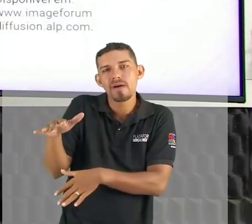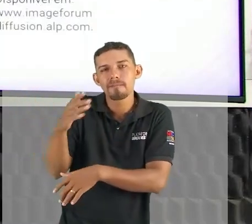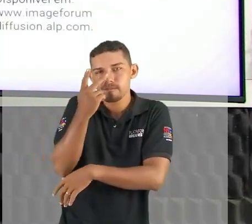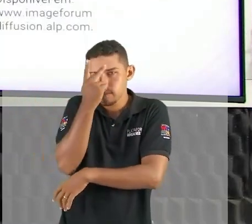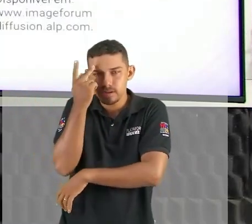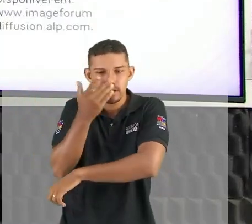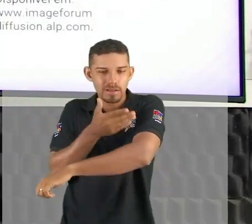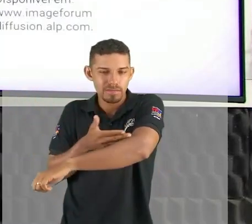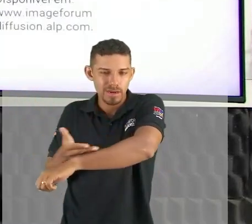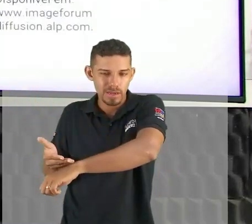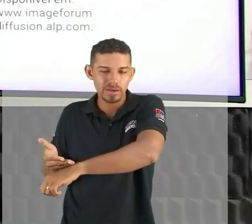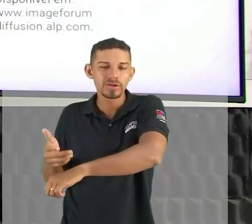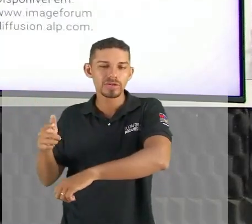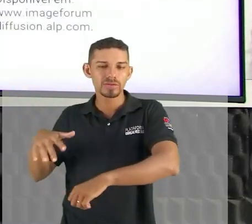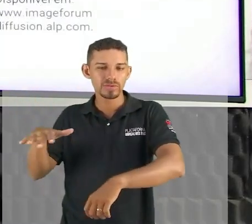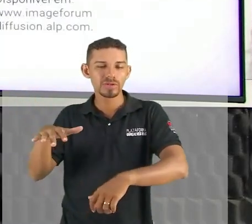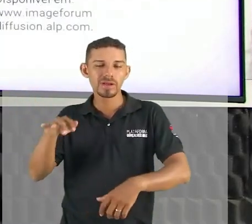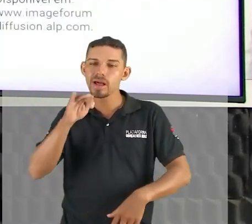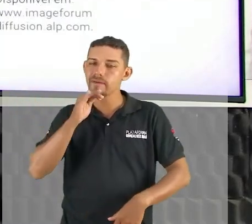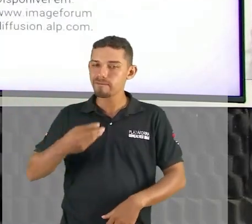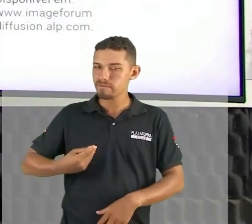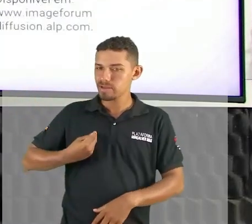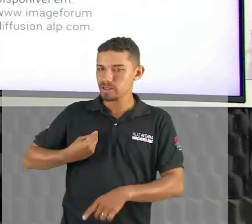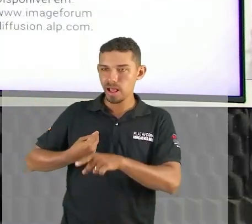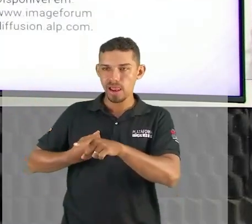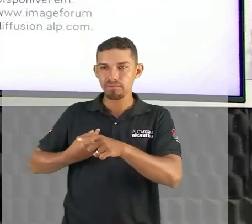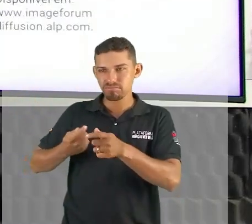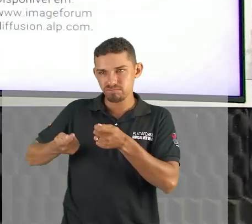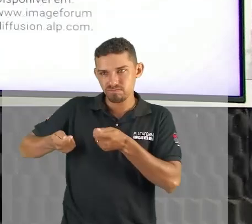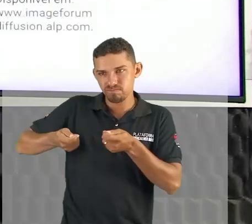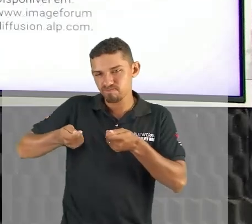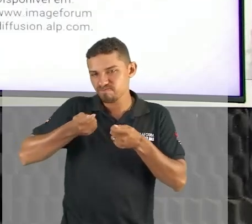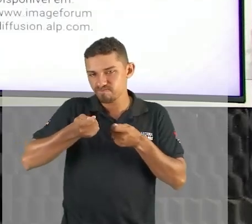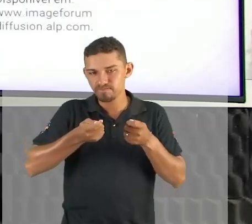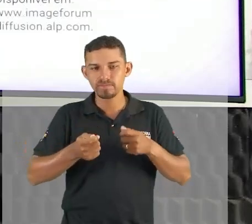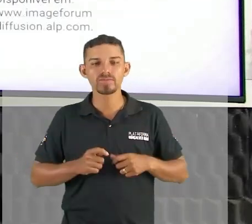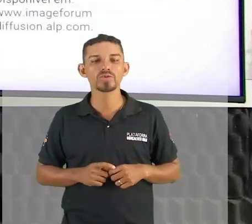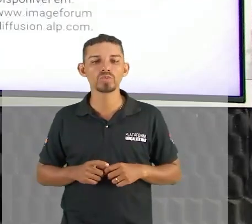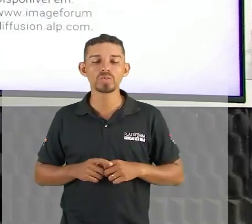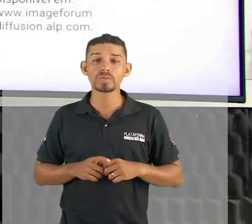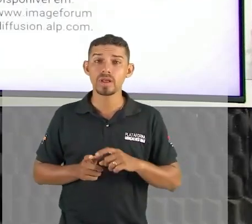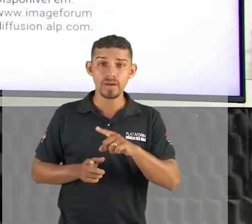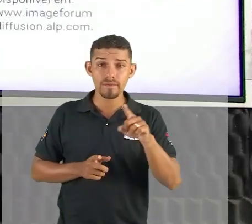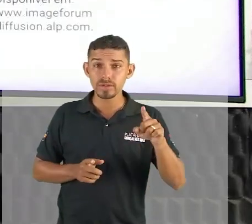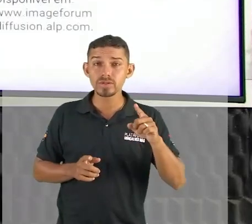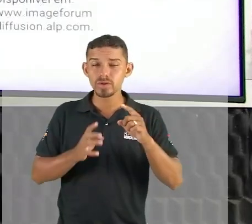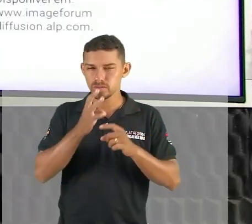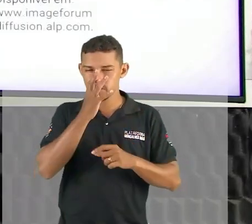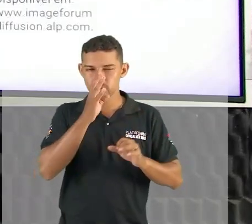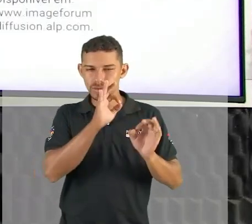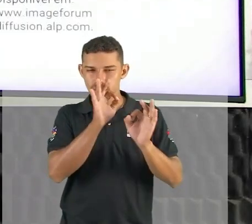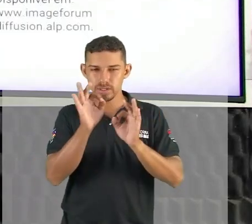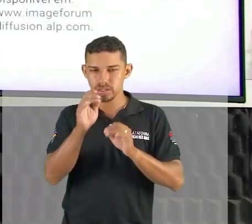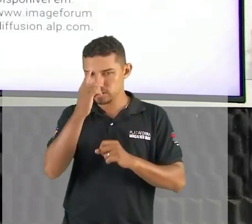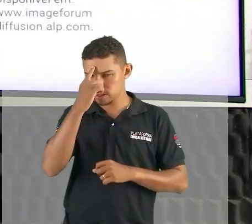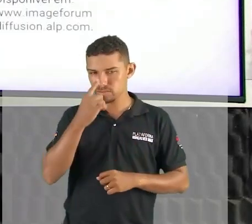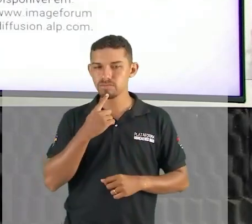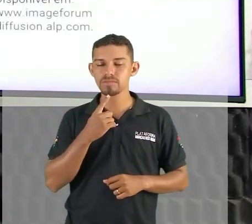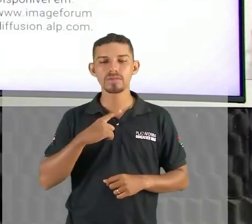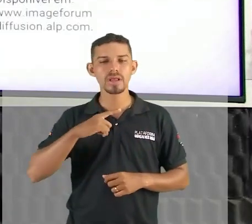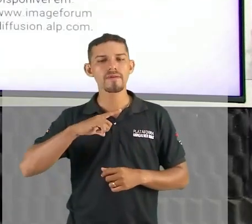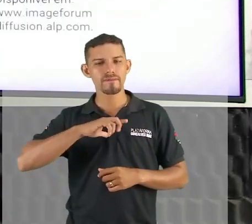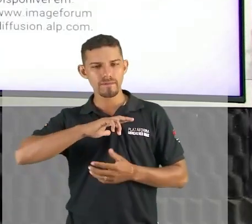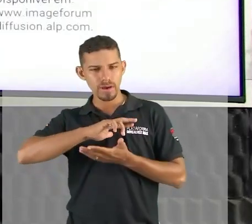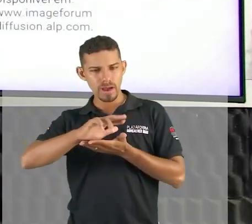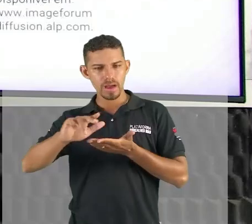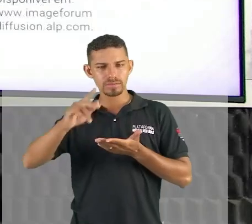de brancos, né, que estão ali dominando o território. Então, você observa nessa imagem que há